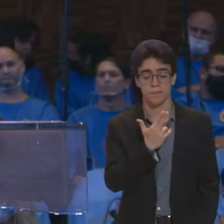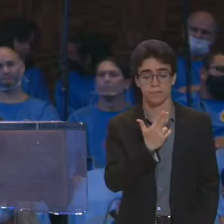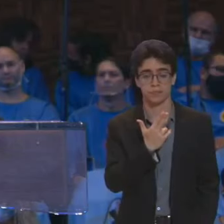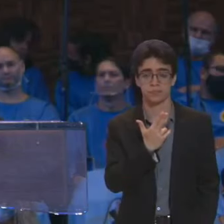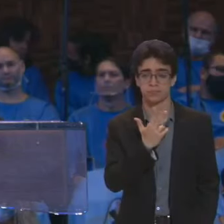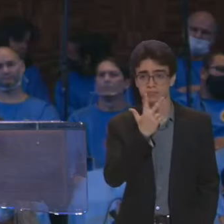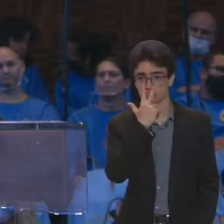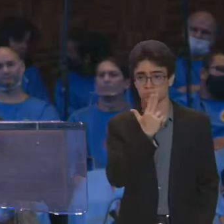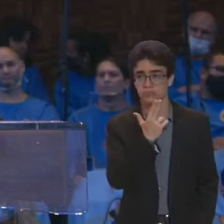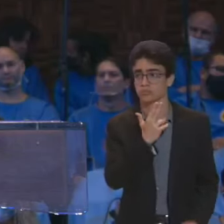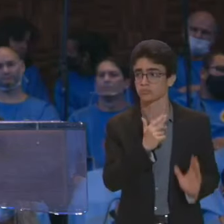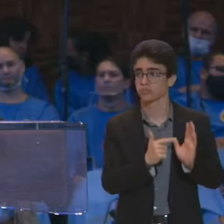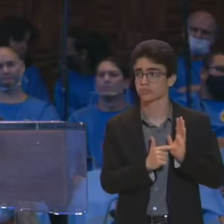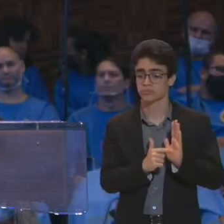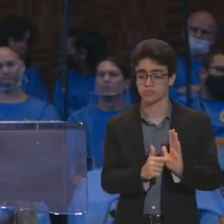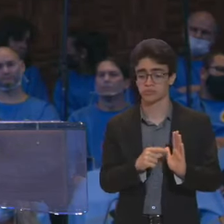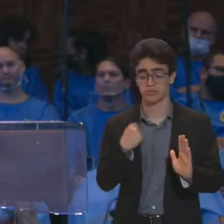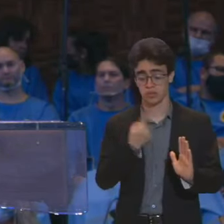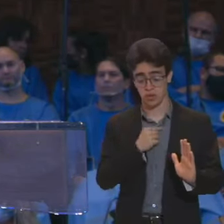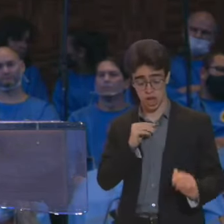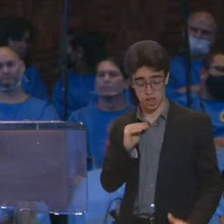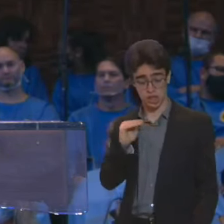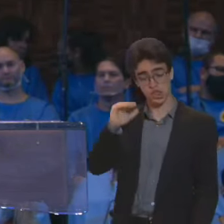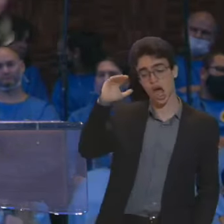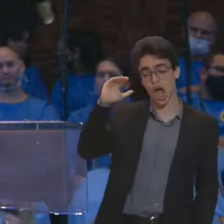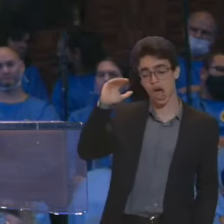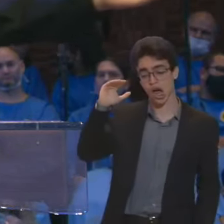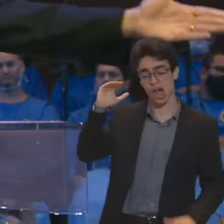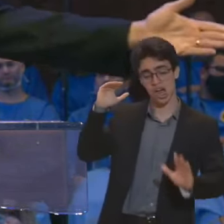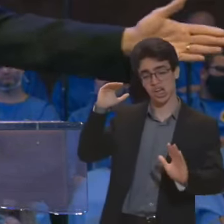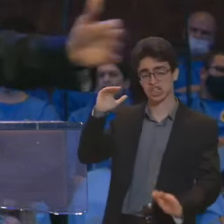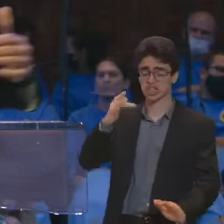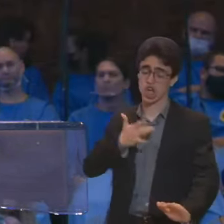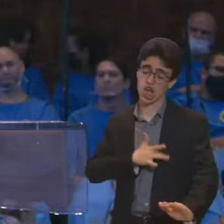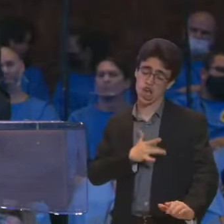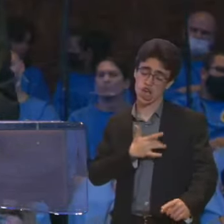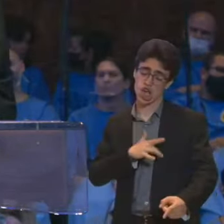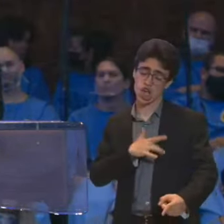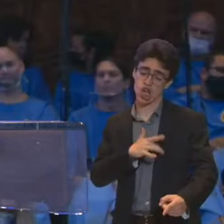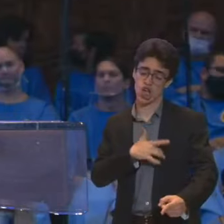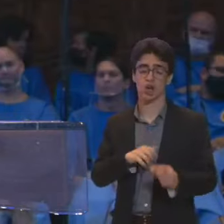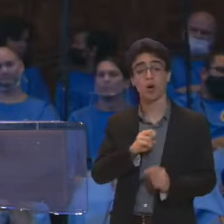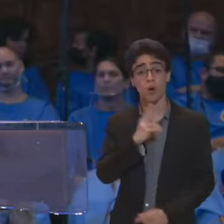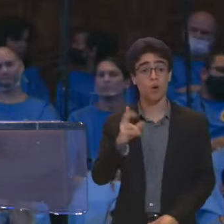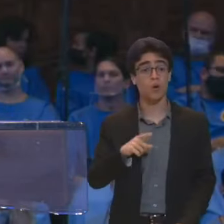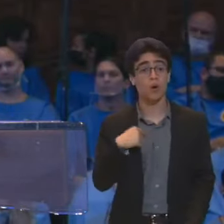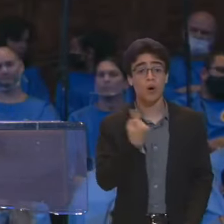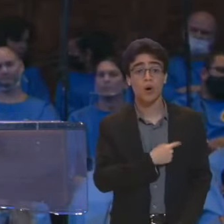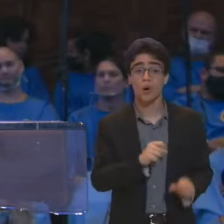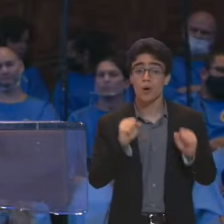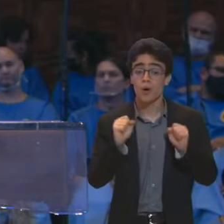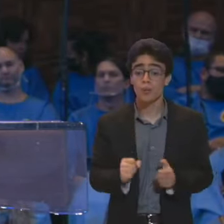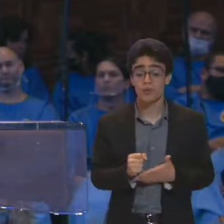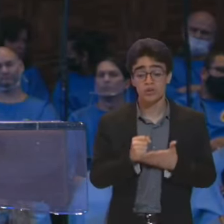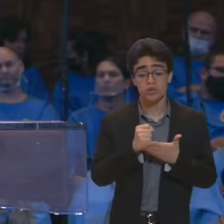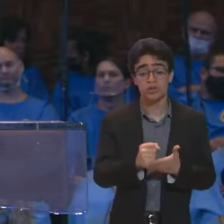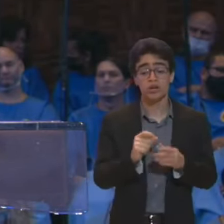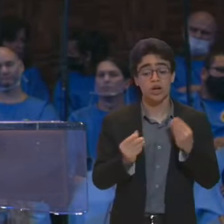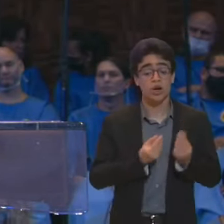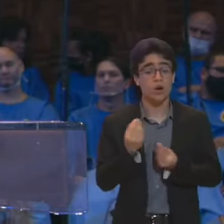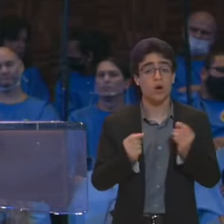uma manifestação de nossa superioridade em relação ao outro, coitadinho dele. Ou nós podemos fazer isto como